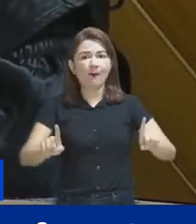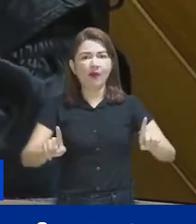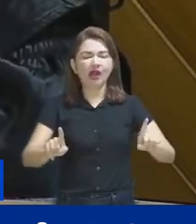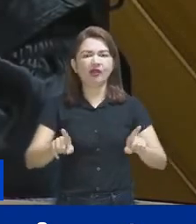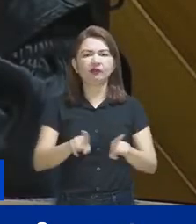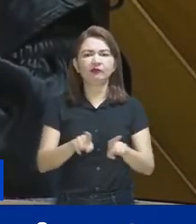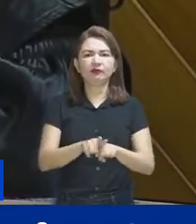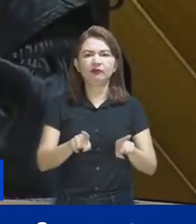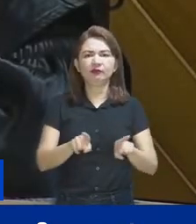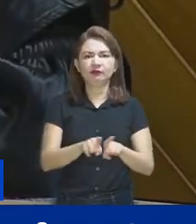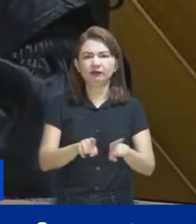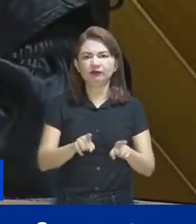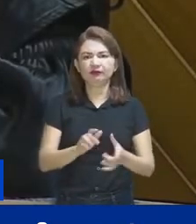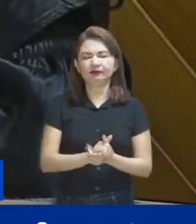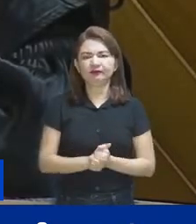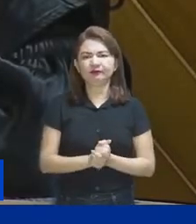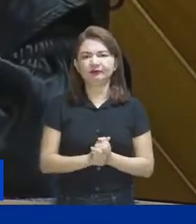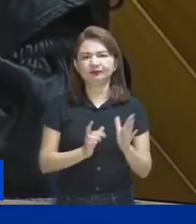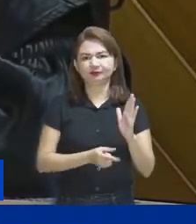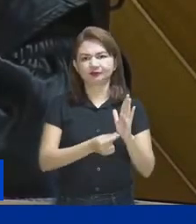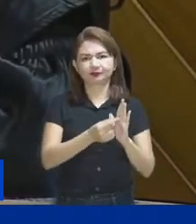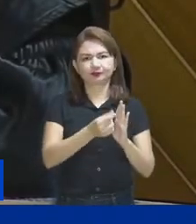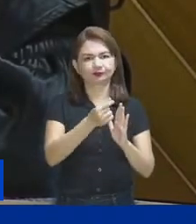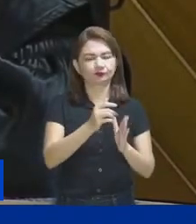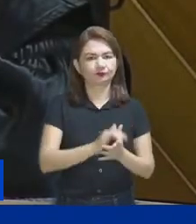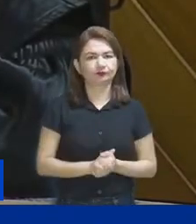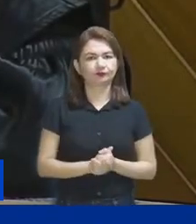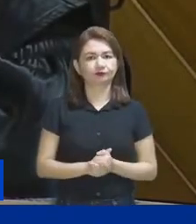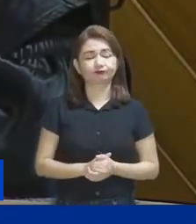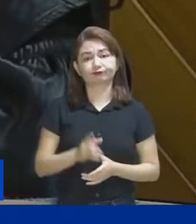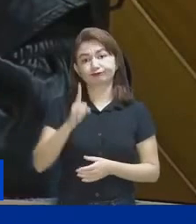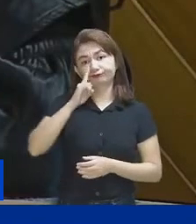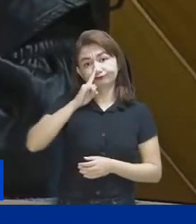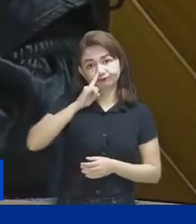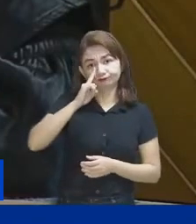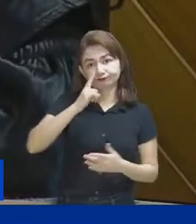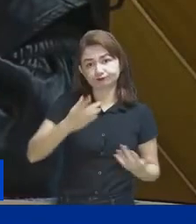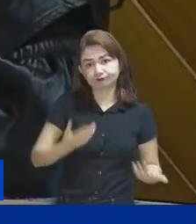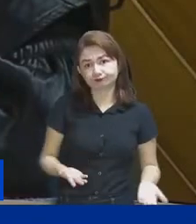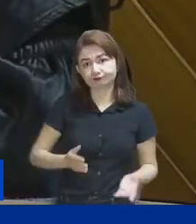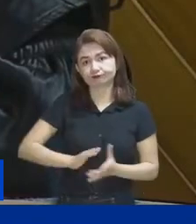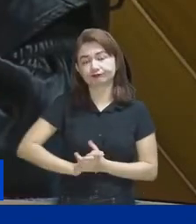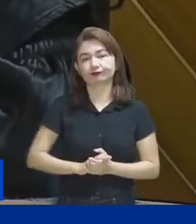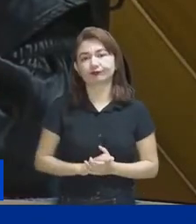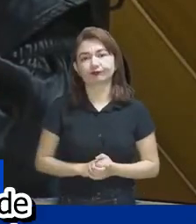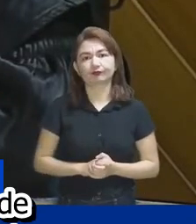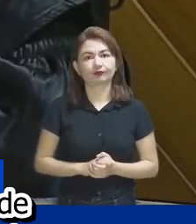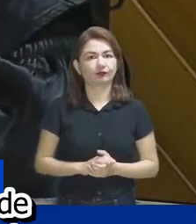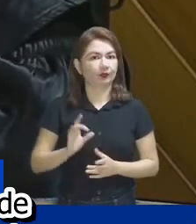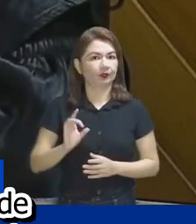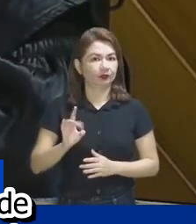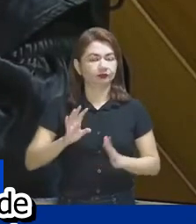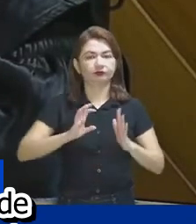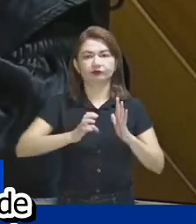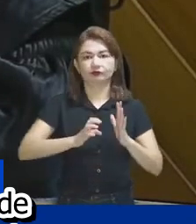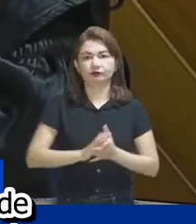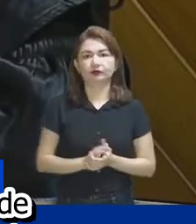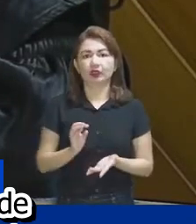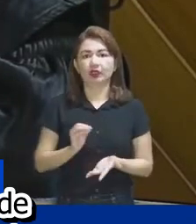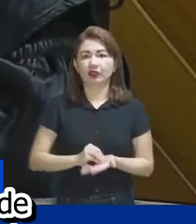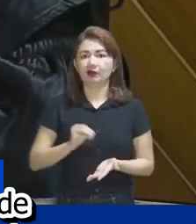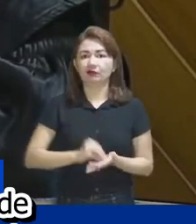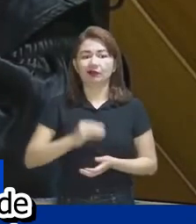ensejou a desaprovação das contas da embargante foi justamente a falha indicada exclusivamente pelo parquê, quanto à